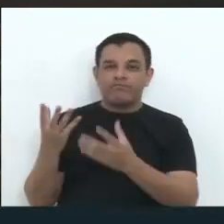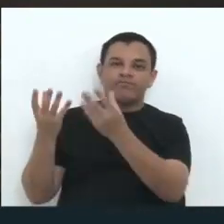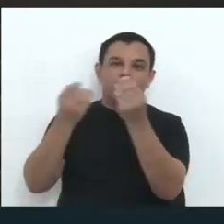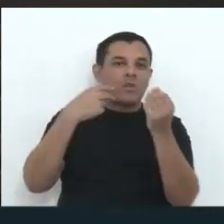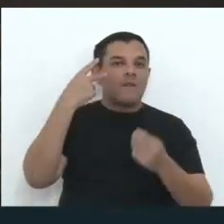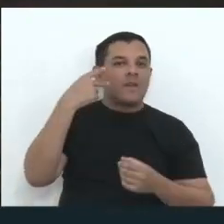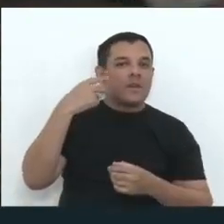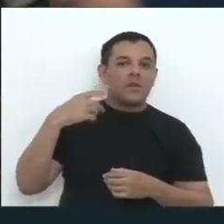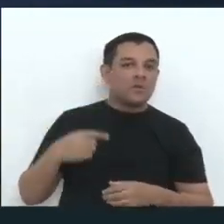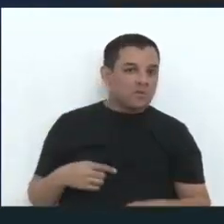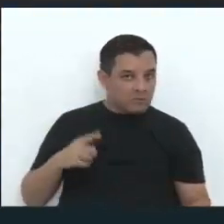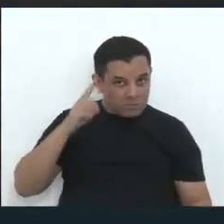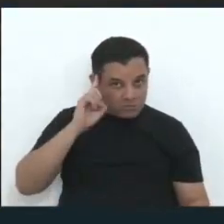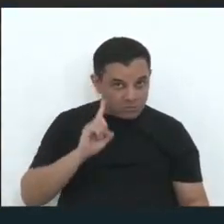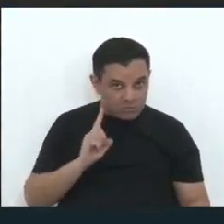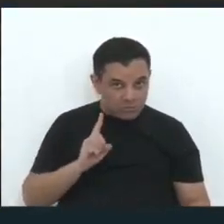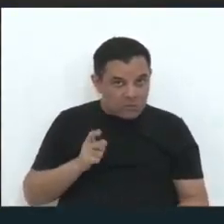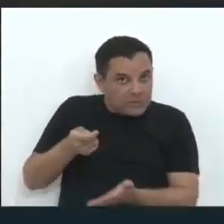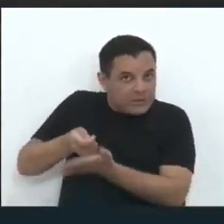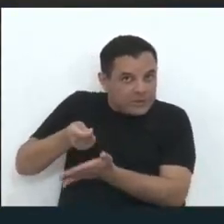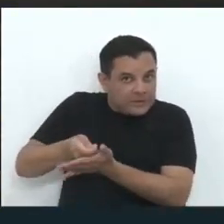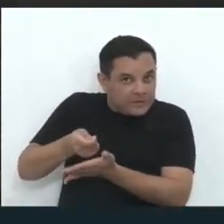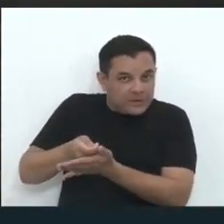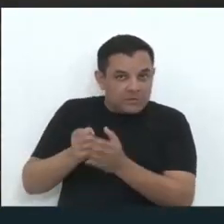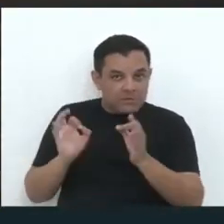aqui não está cobrando isso